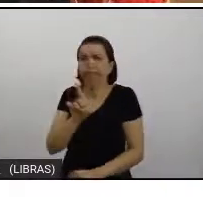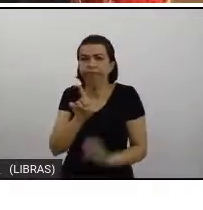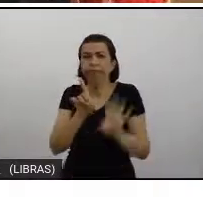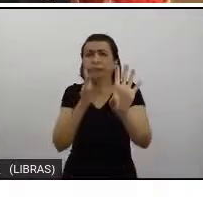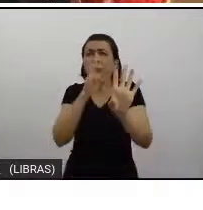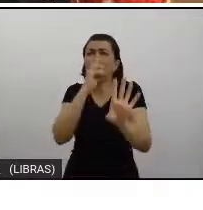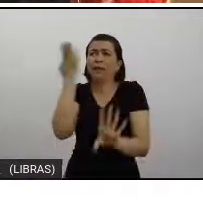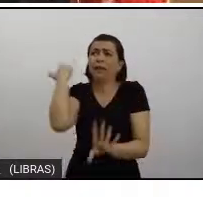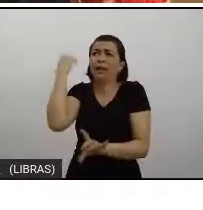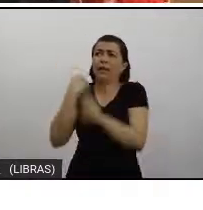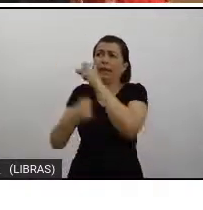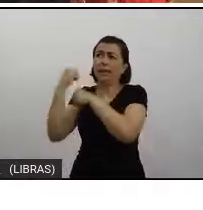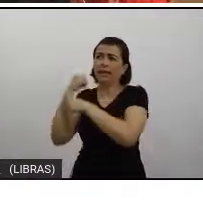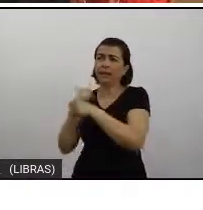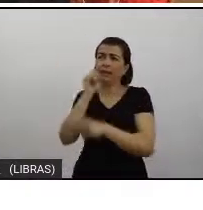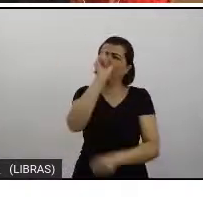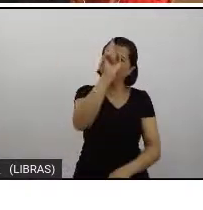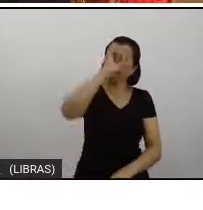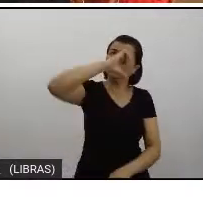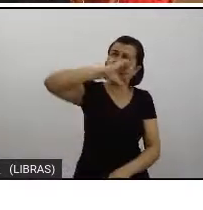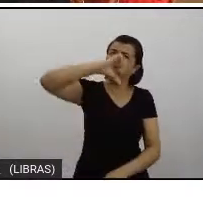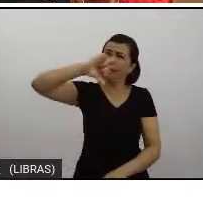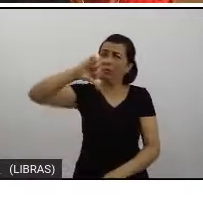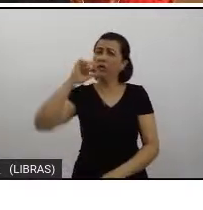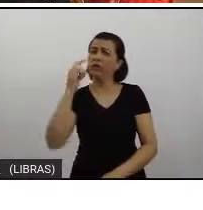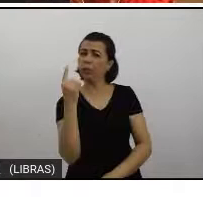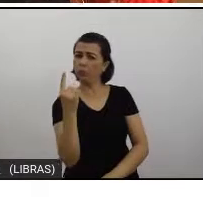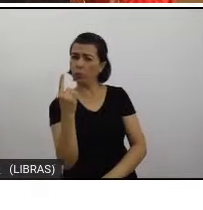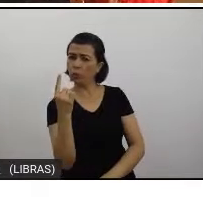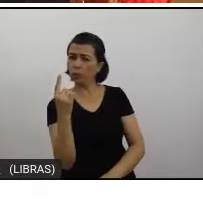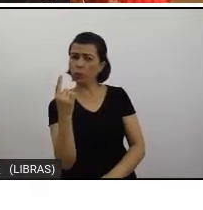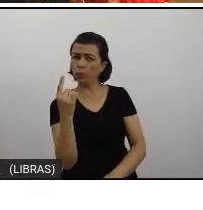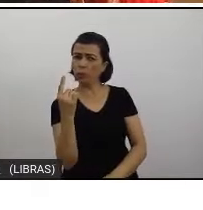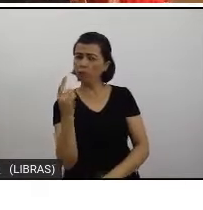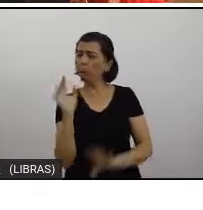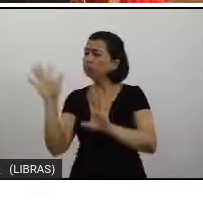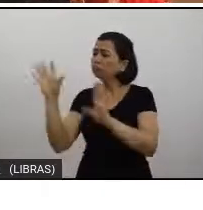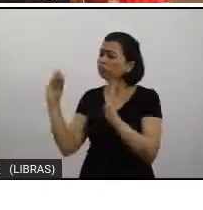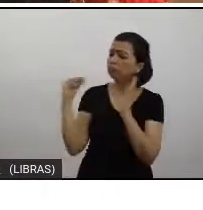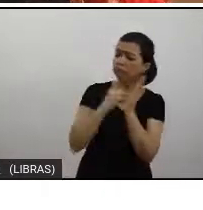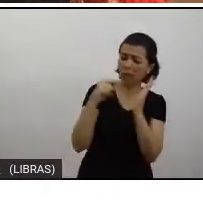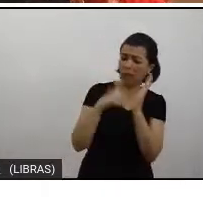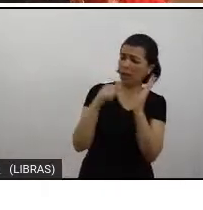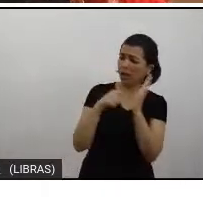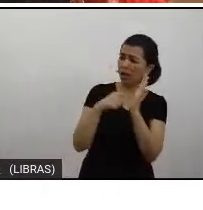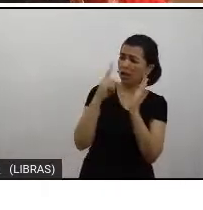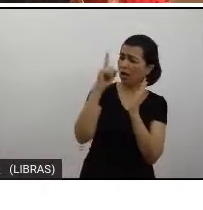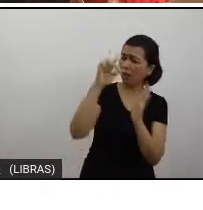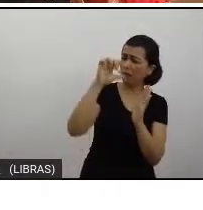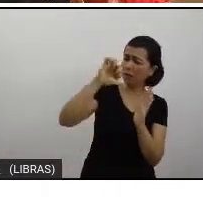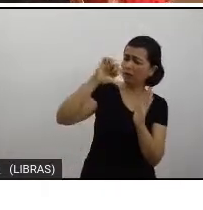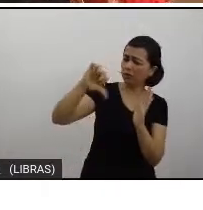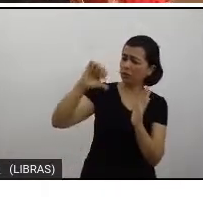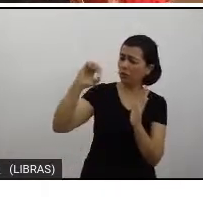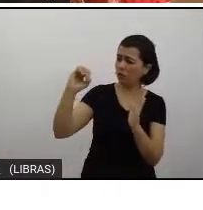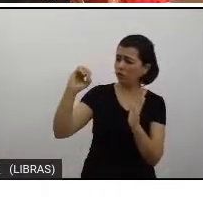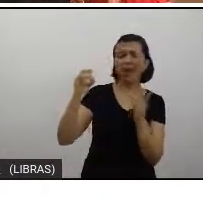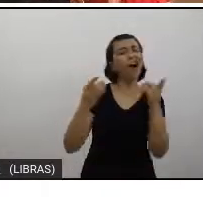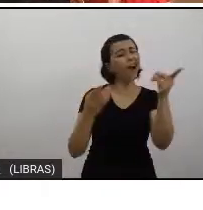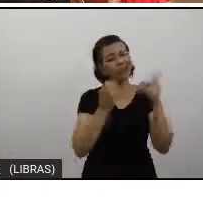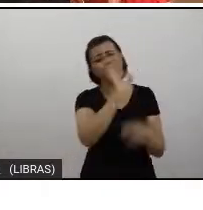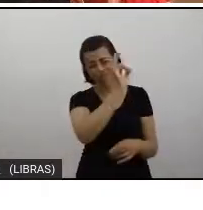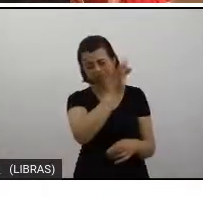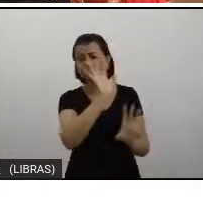91. Eu já estava fazendo isso há um tempo. Aqui está 90. 90. O desenvolvimento dele foi no final dos anos